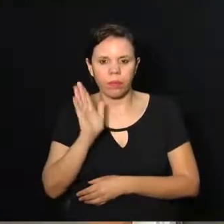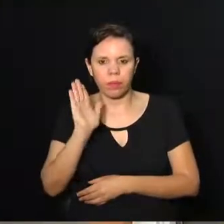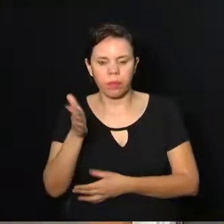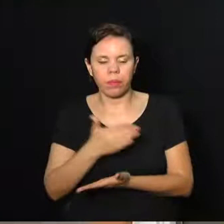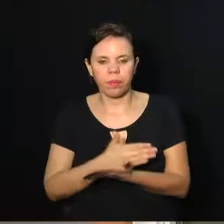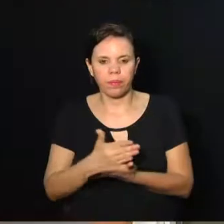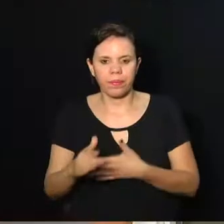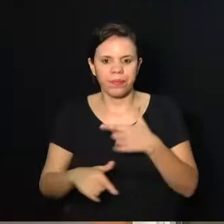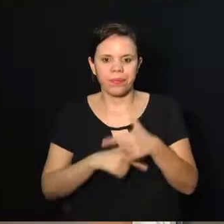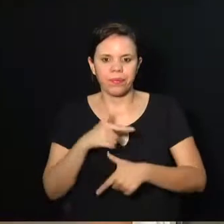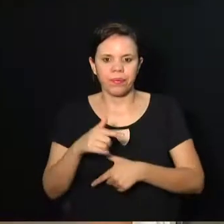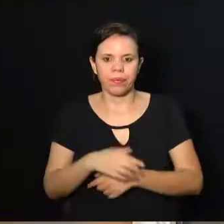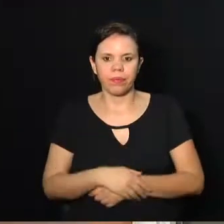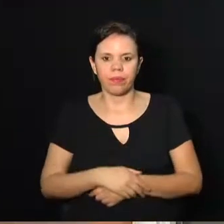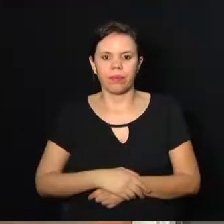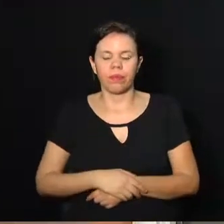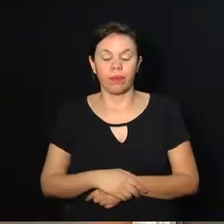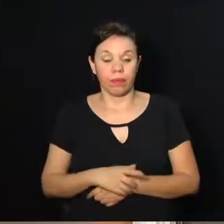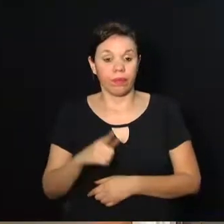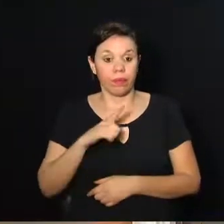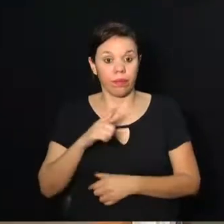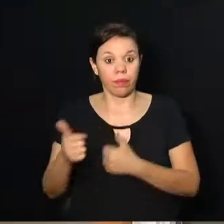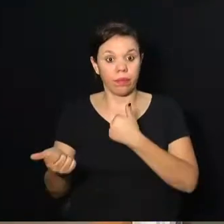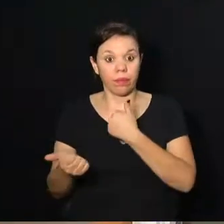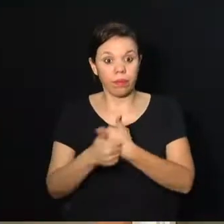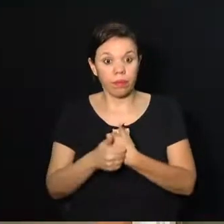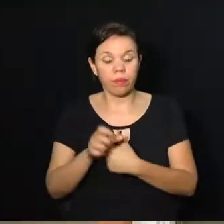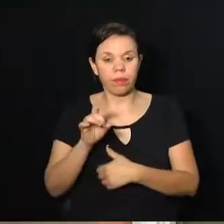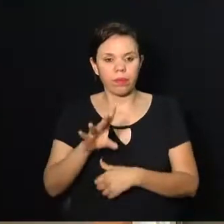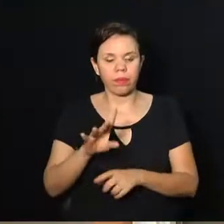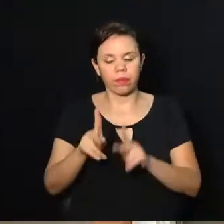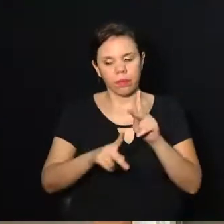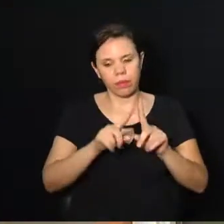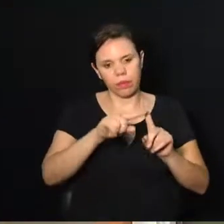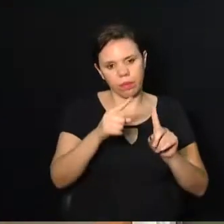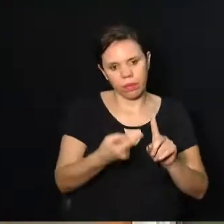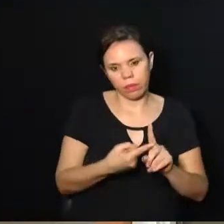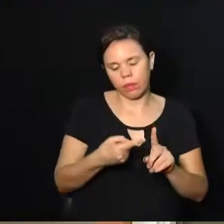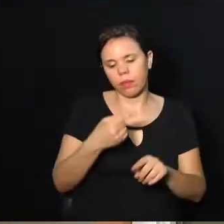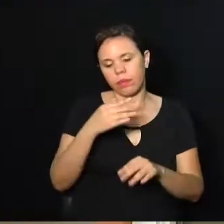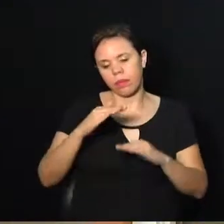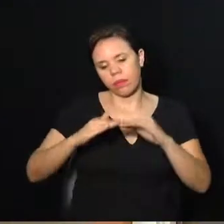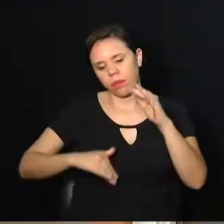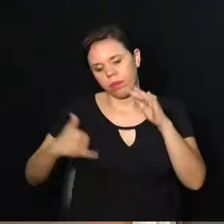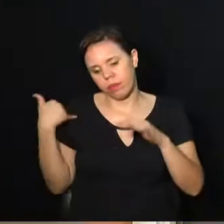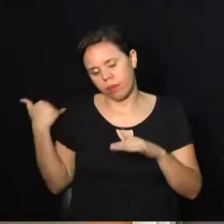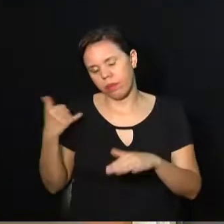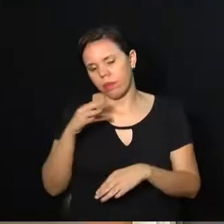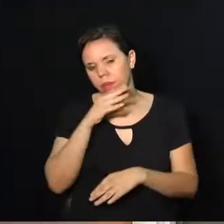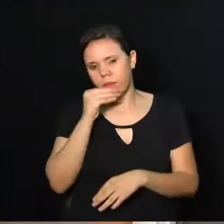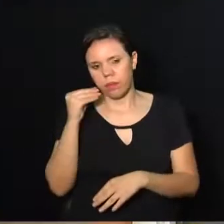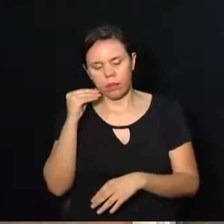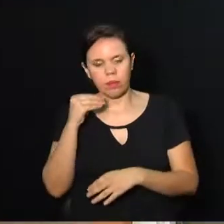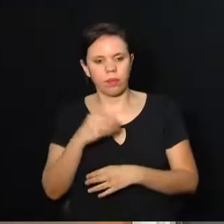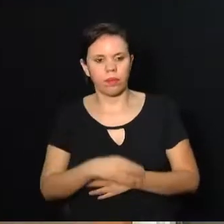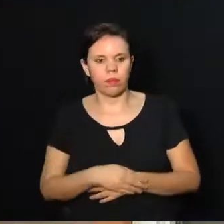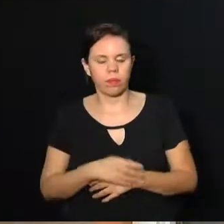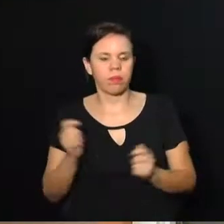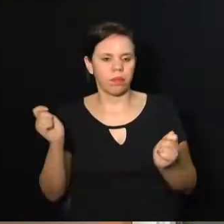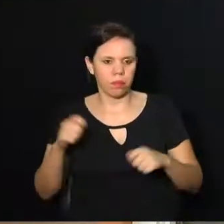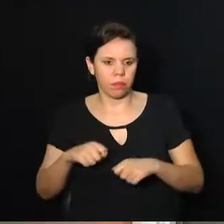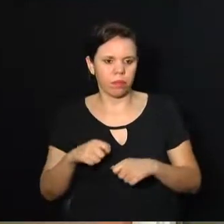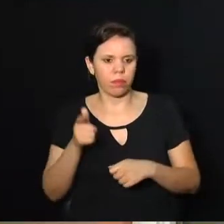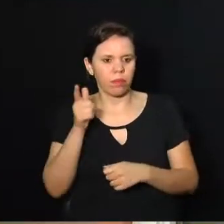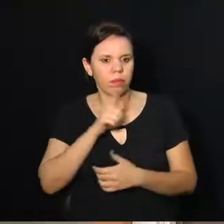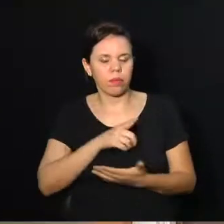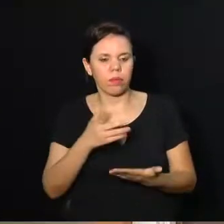iniciar esse trabalho, tendo essa aproximação não só das gestantes, como também dos menores, dos adolescentes, e podendo assim resgatar